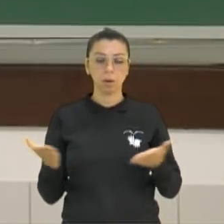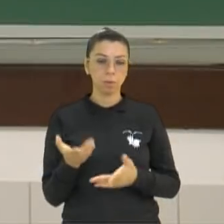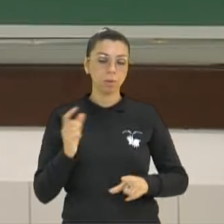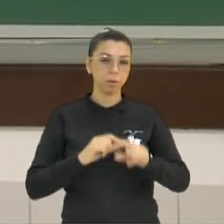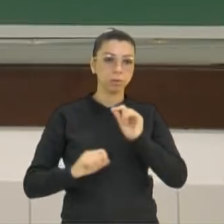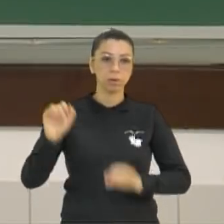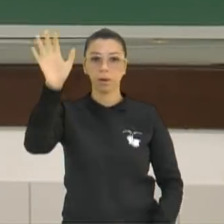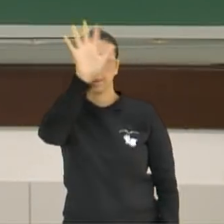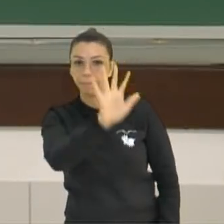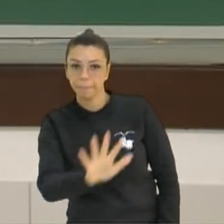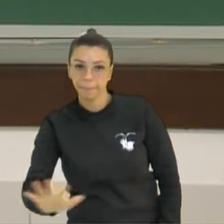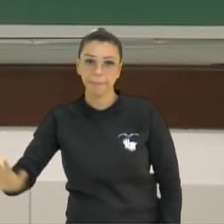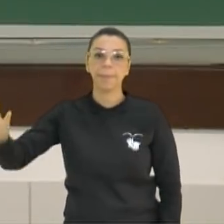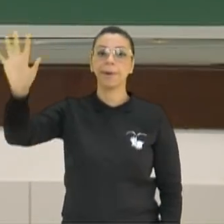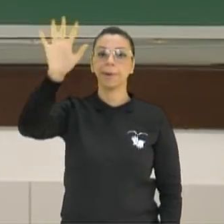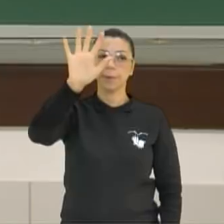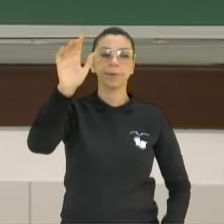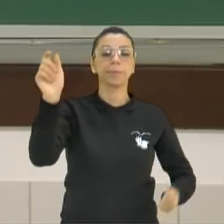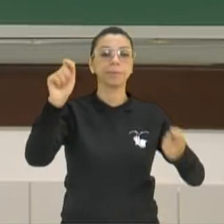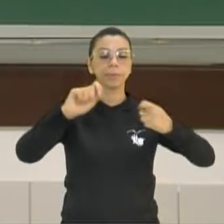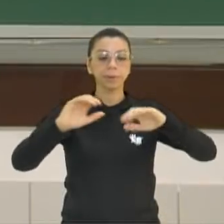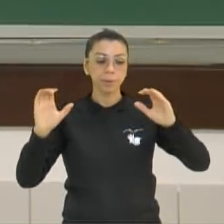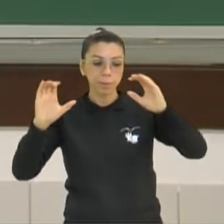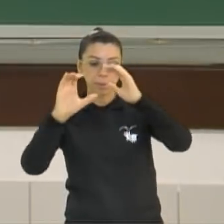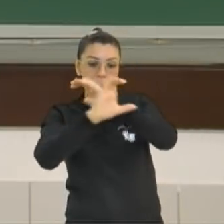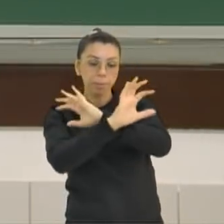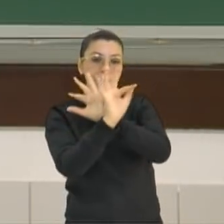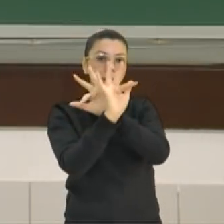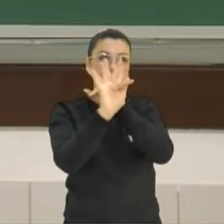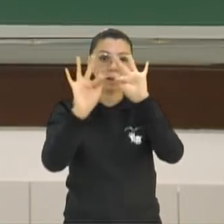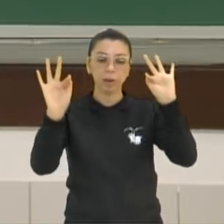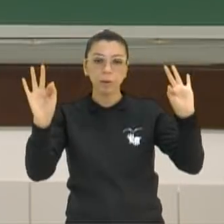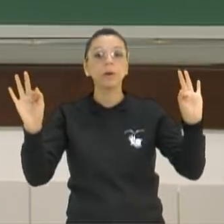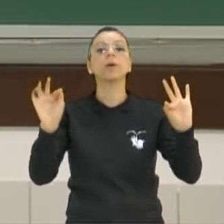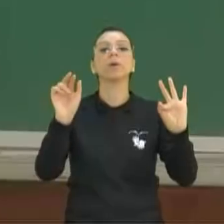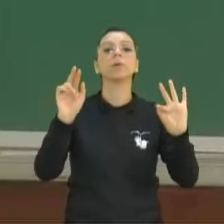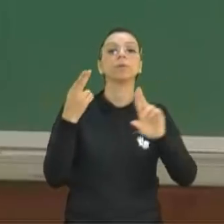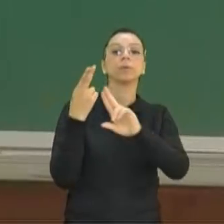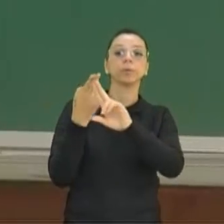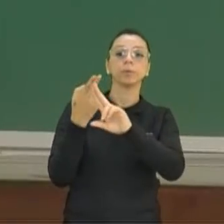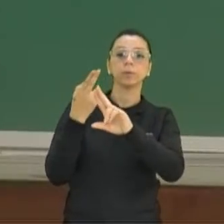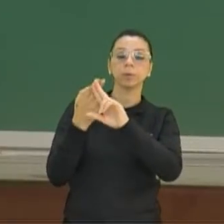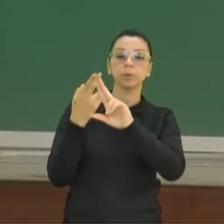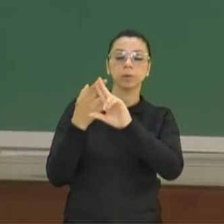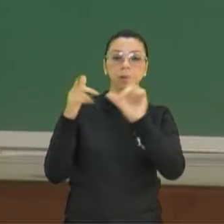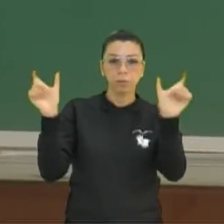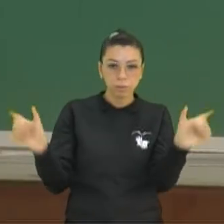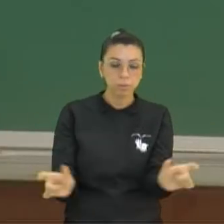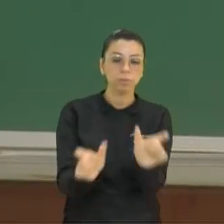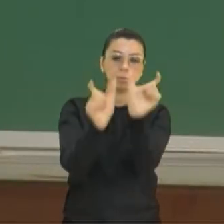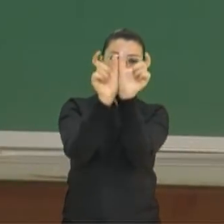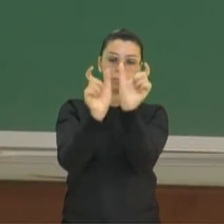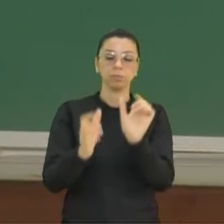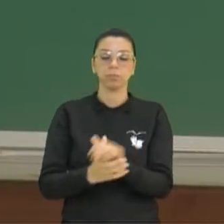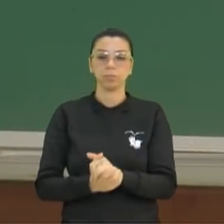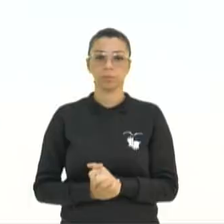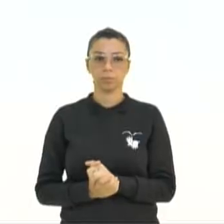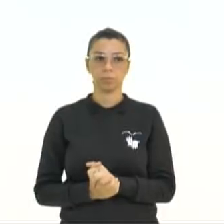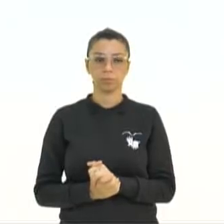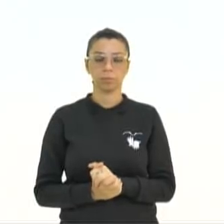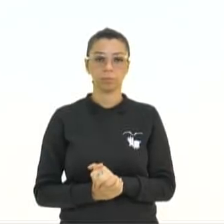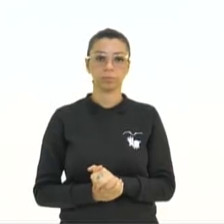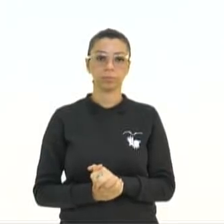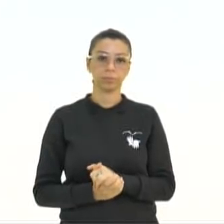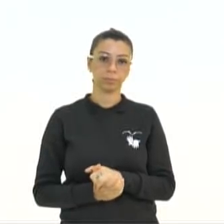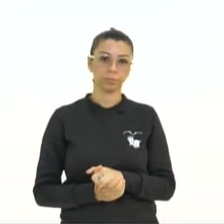as imagens e vai completar a frase também usando uma linked word. Então, olha lá. Número 2. Look at the pictures